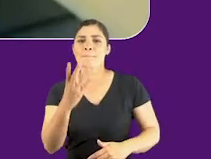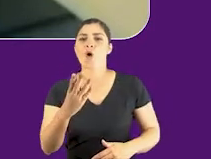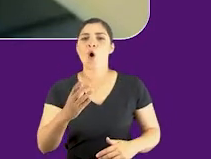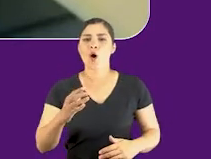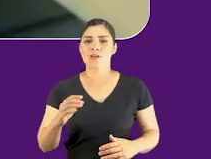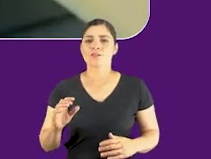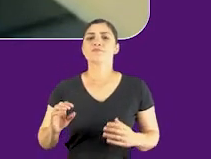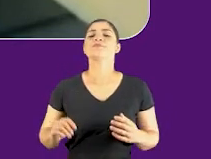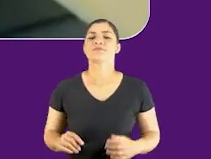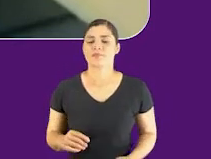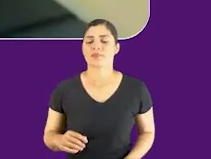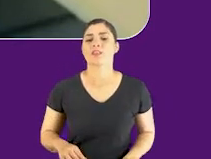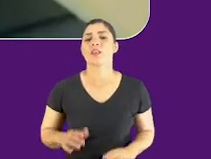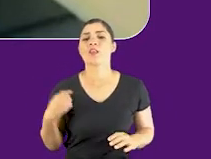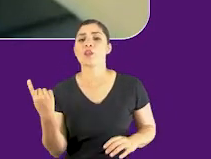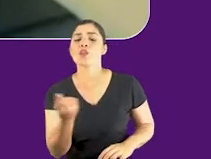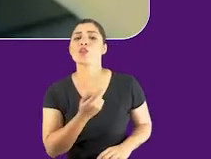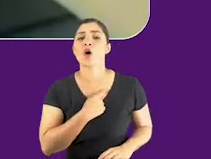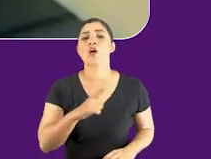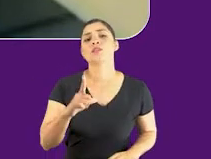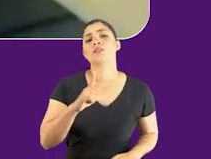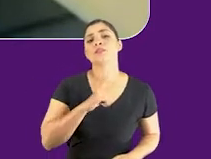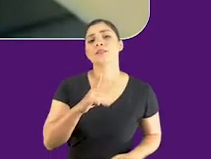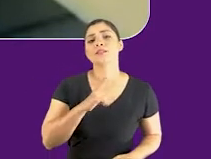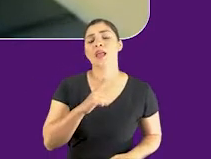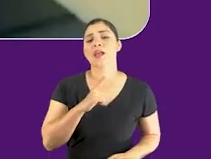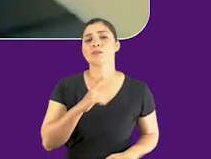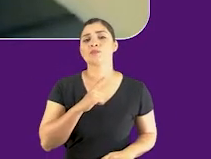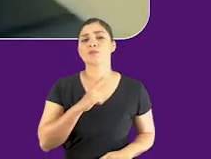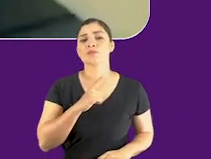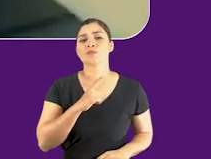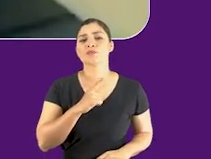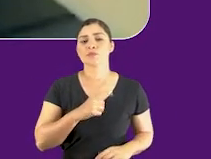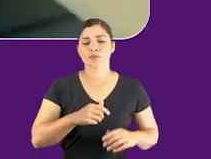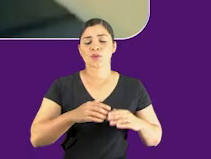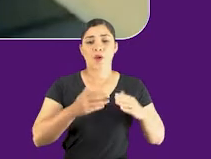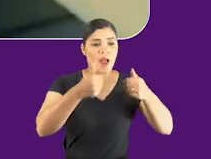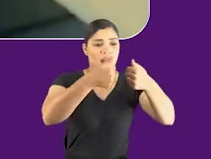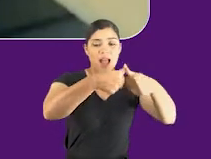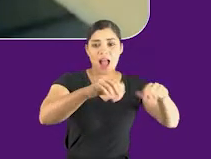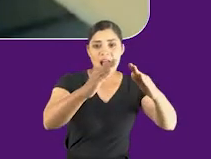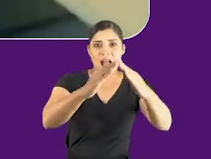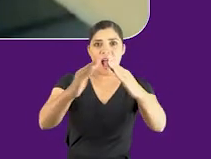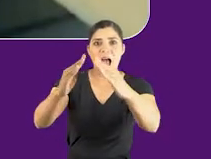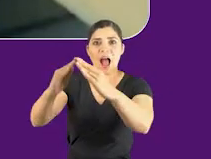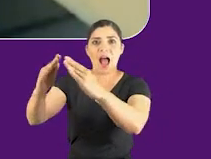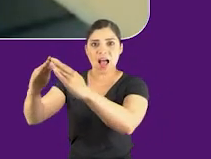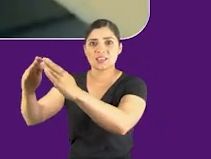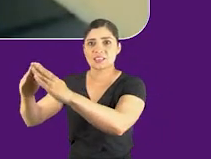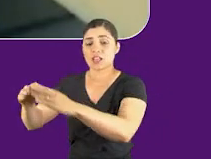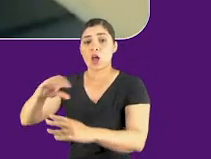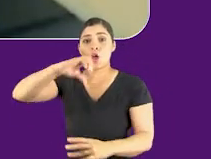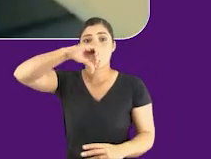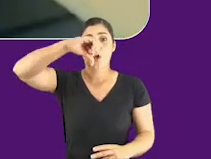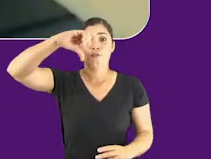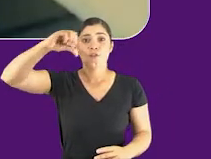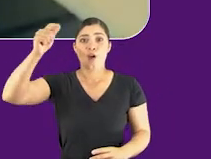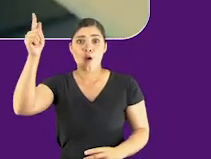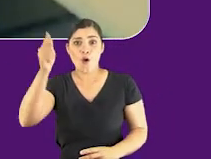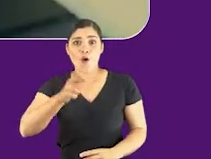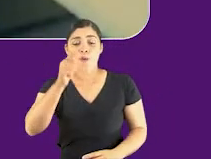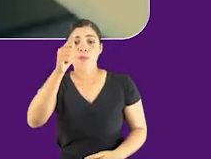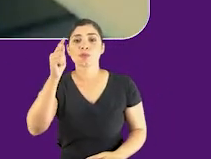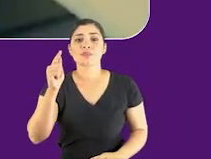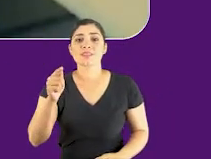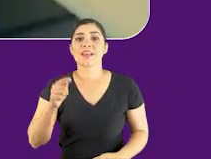não é para que você tem uma noção nós temos uma penetração nos lares brasileiros de noventa e nove porcento dos